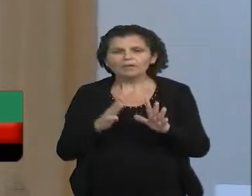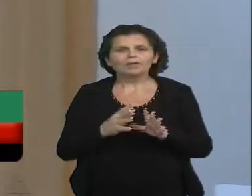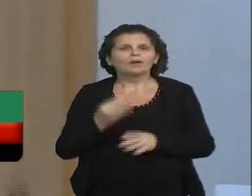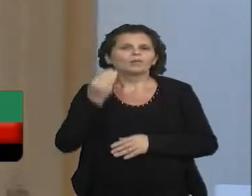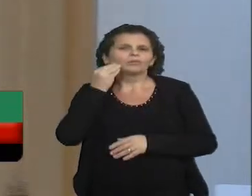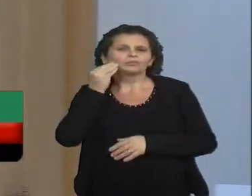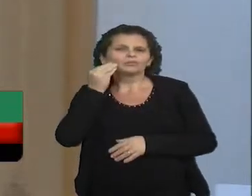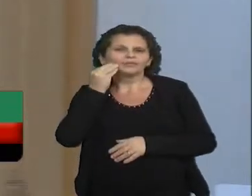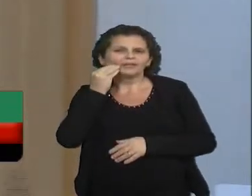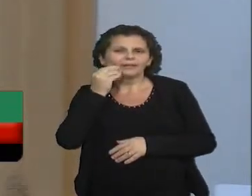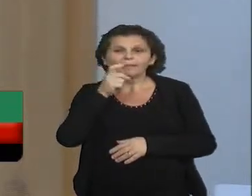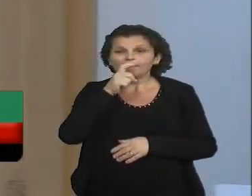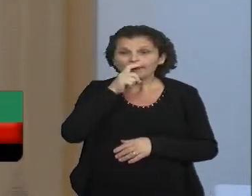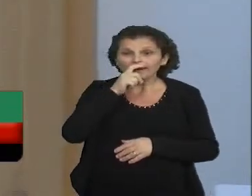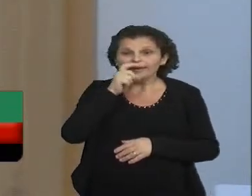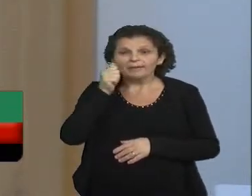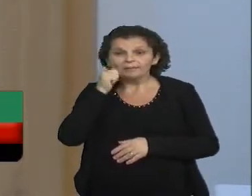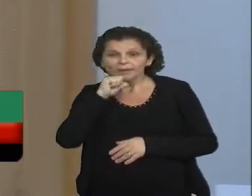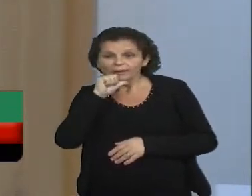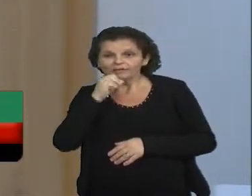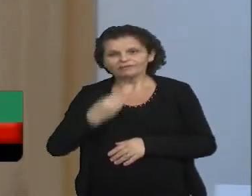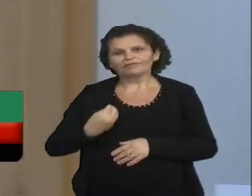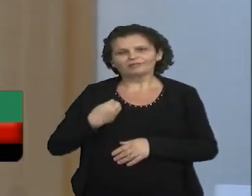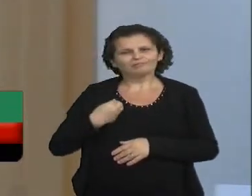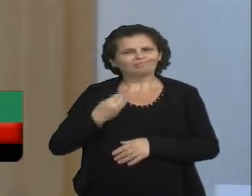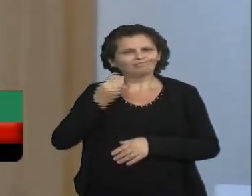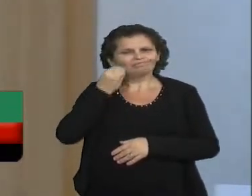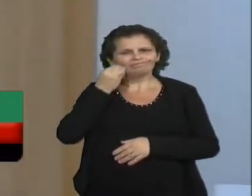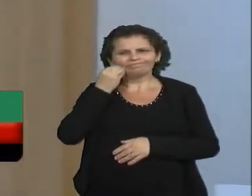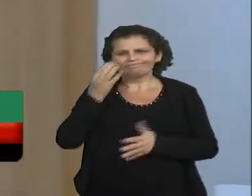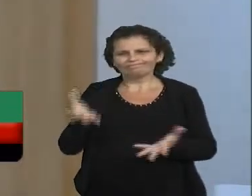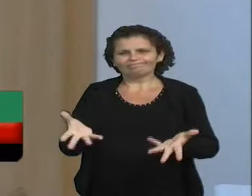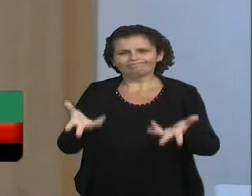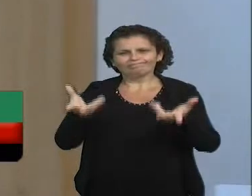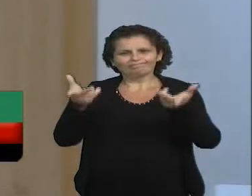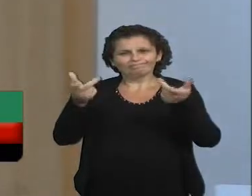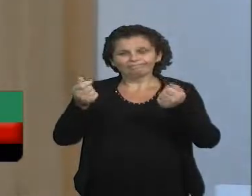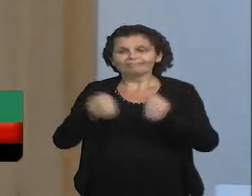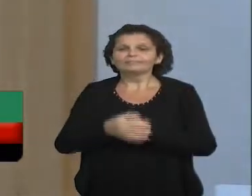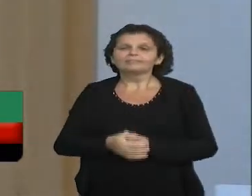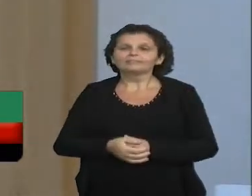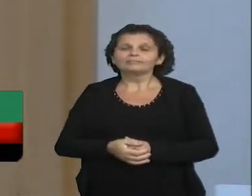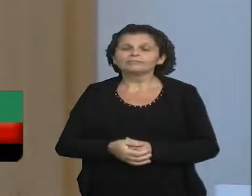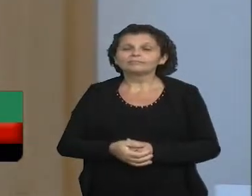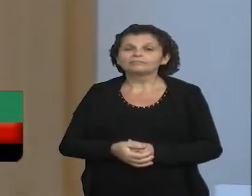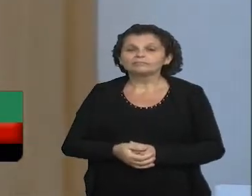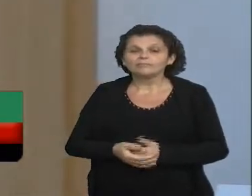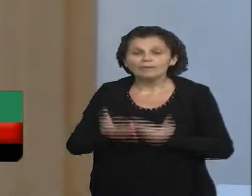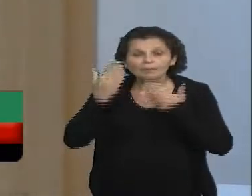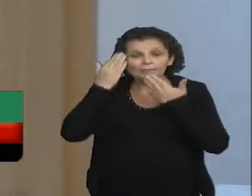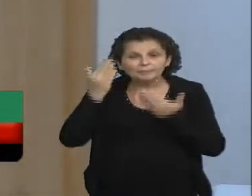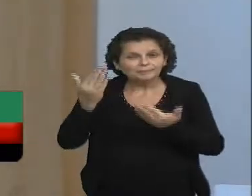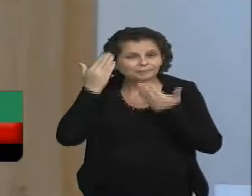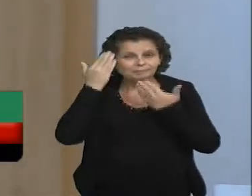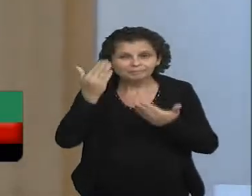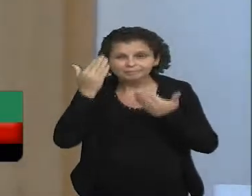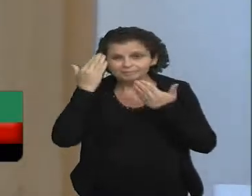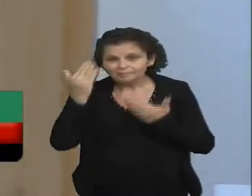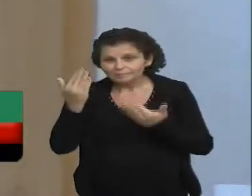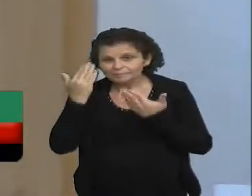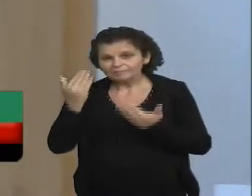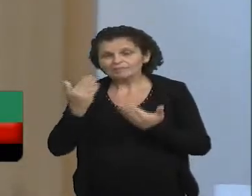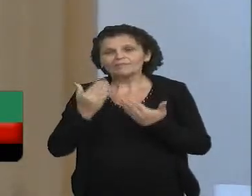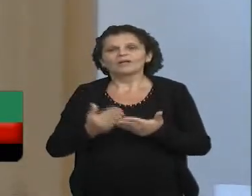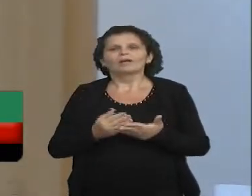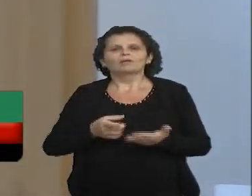privilégio ter pai e mãe vivos, né? Parabéns. Bom, César, obrigada, obrigada, obrigada por você ter